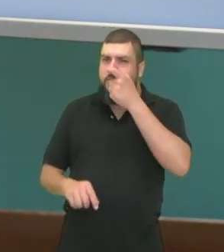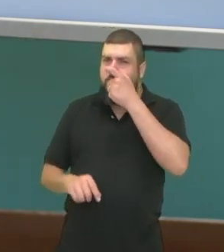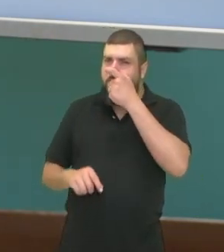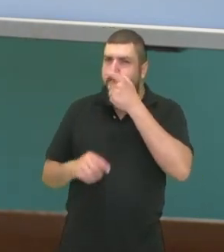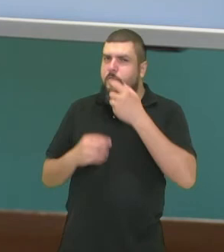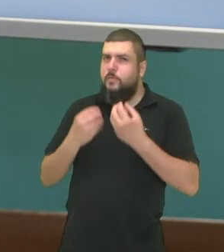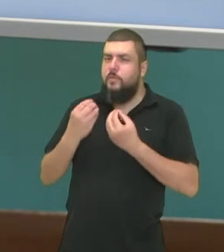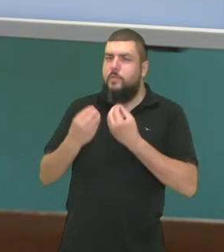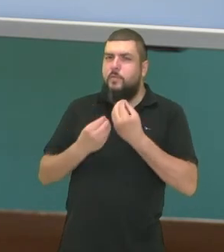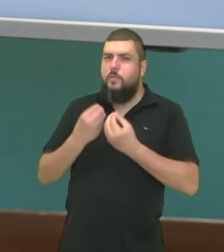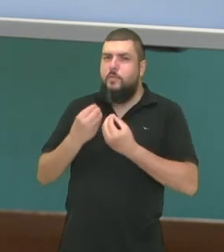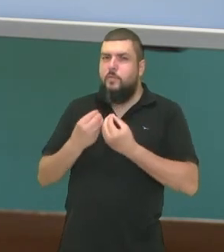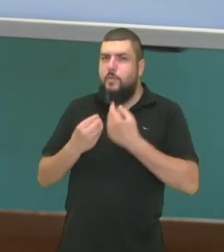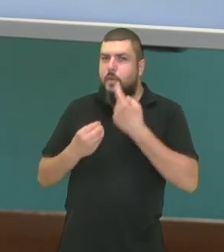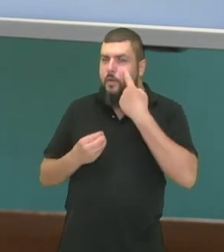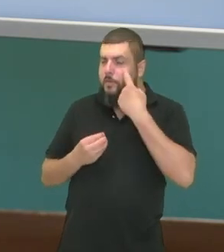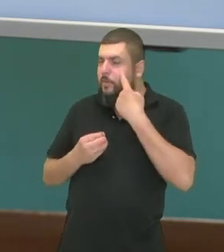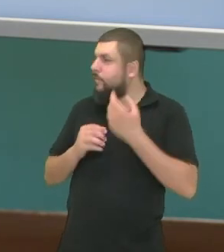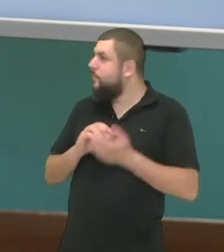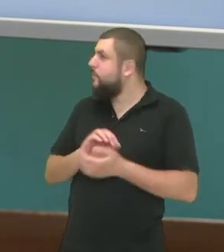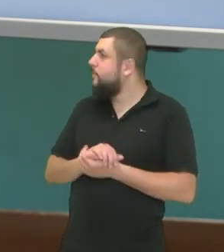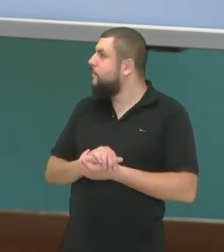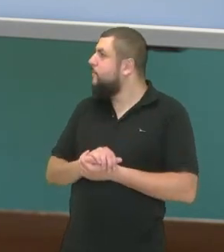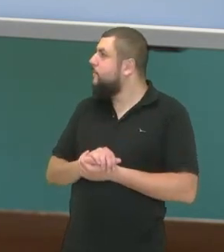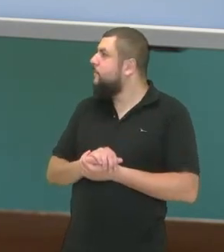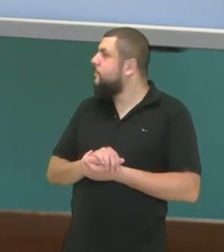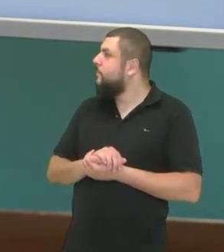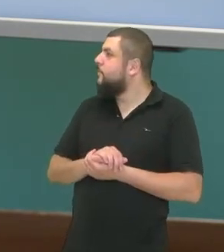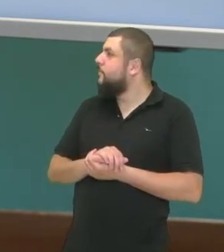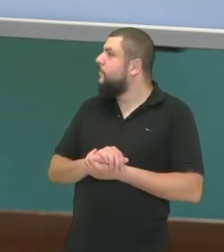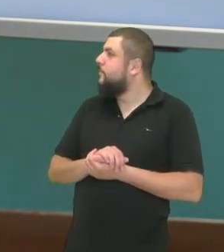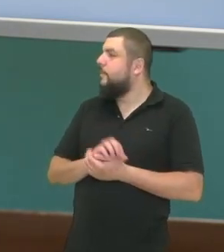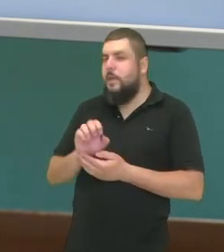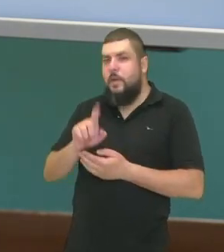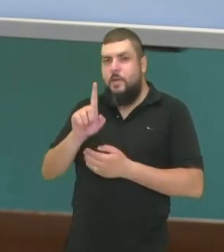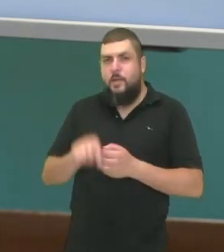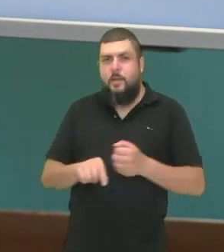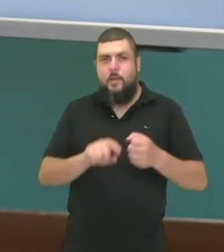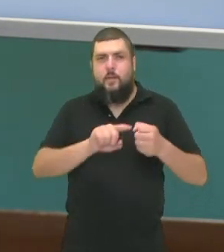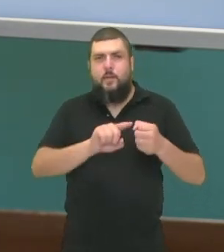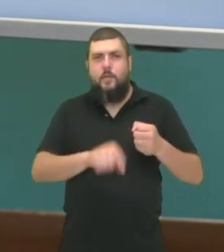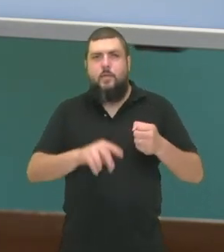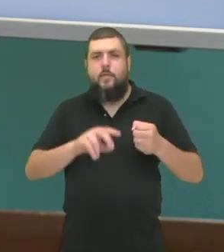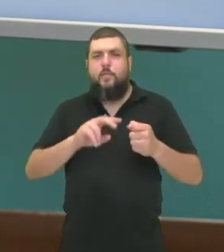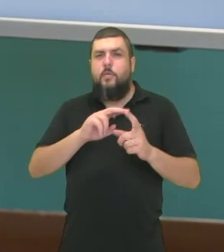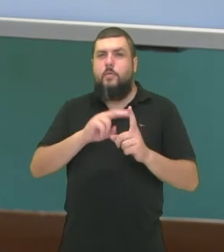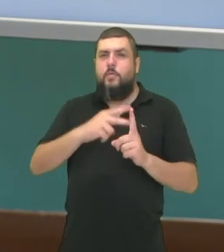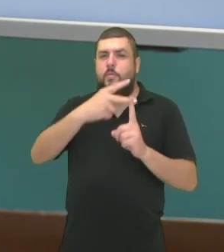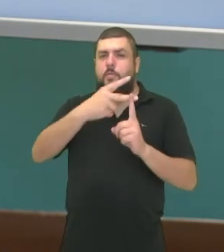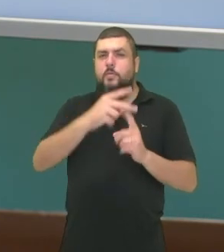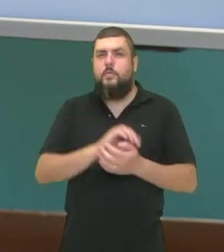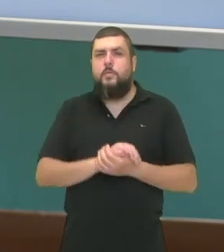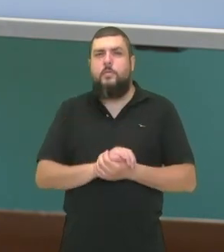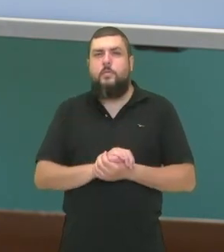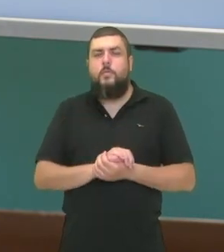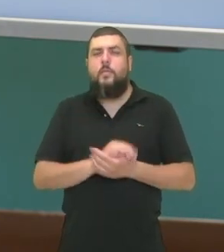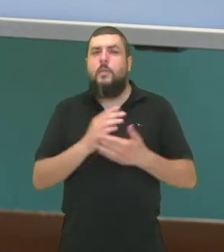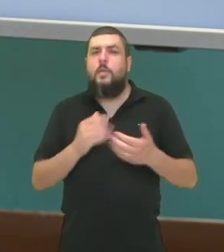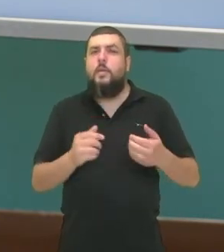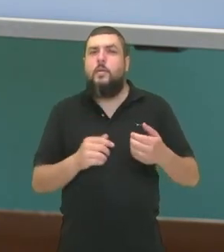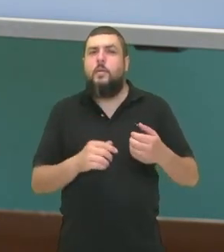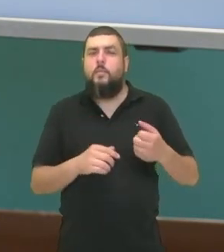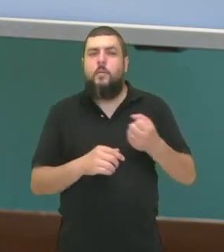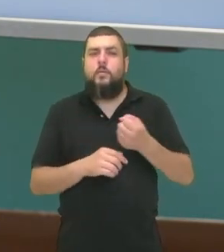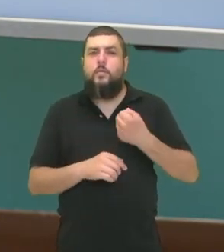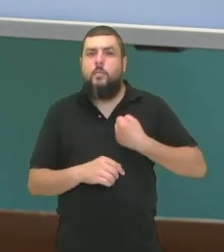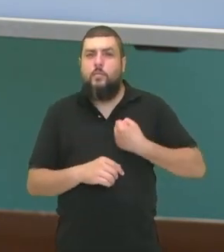aconteceu? A gente teve o dobro da quantidade de casinhas decimais, não é verdade? Teve sim, ele está elevado ao quadrado, é 2 vezes que a gente está multiplicando